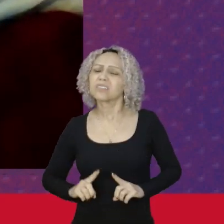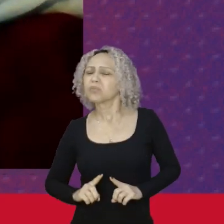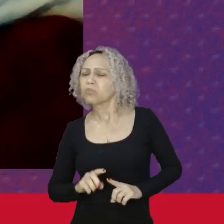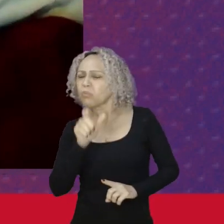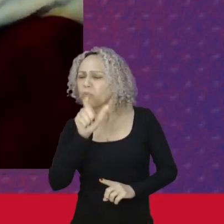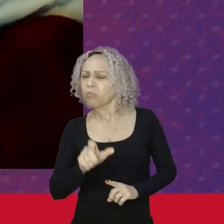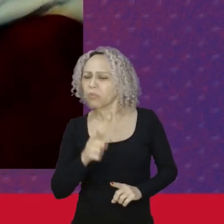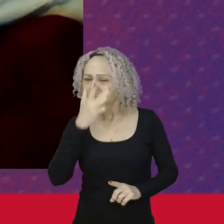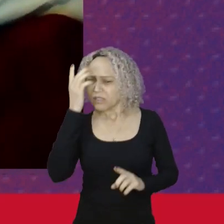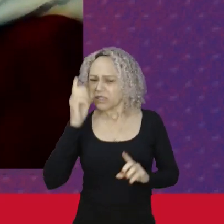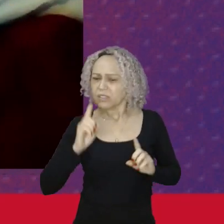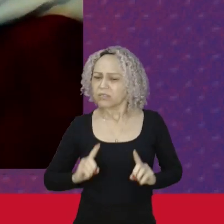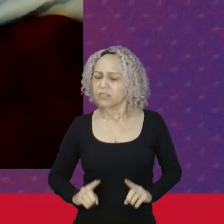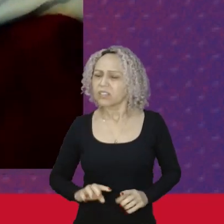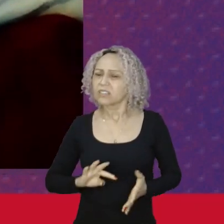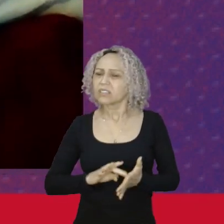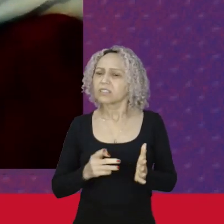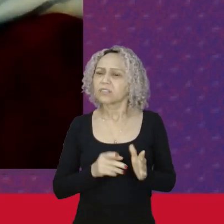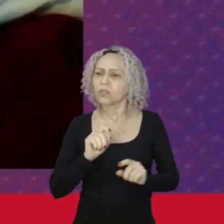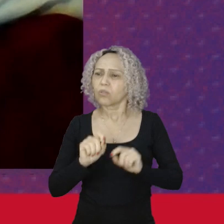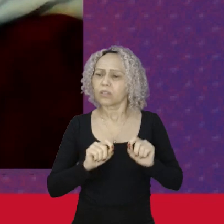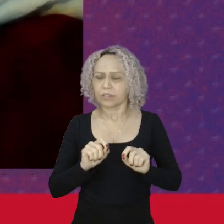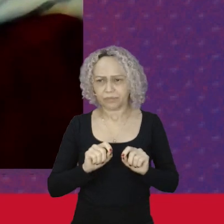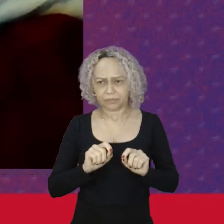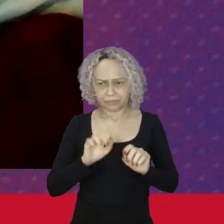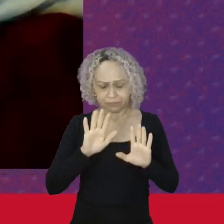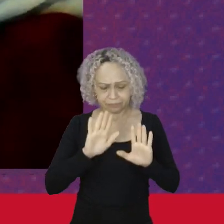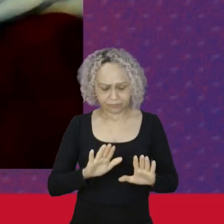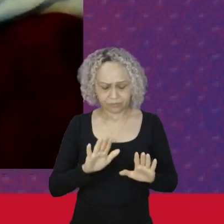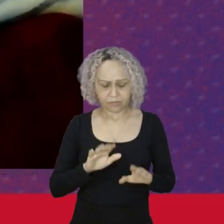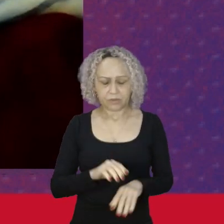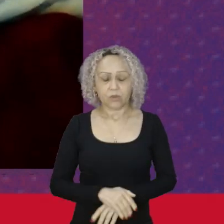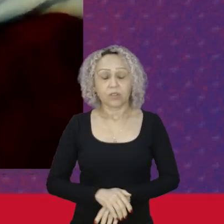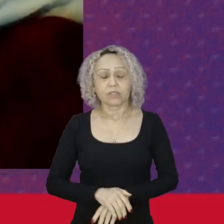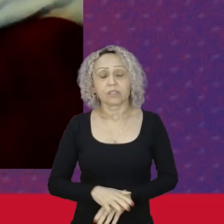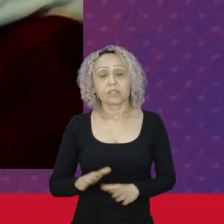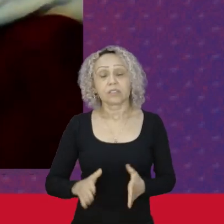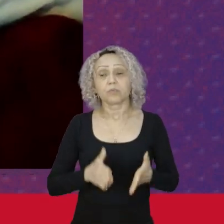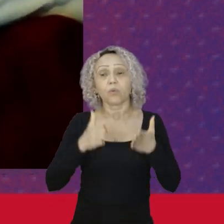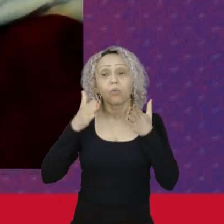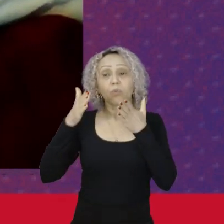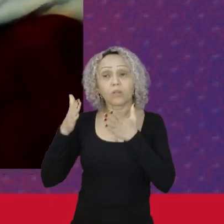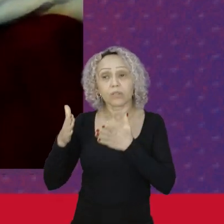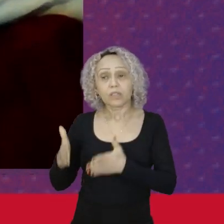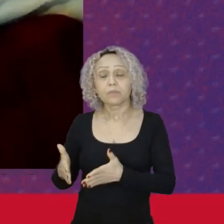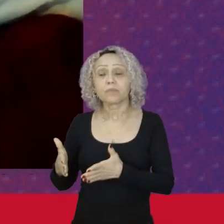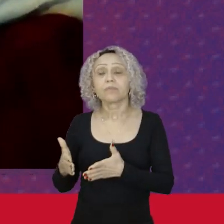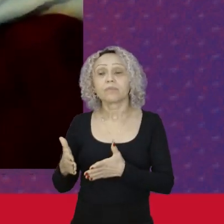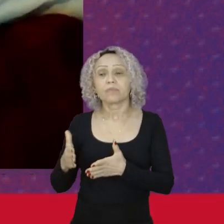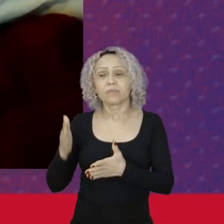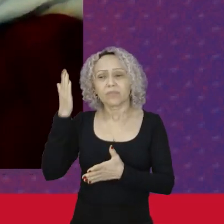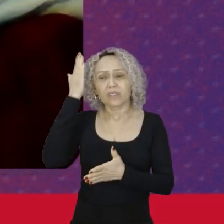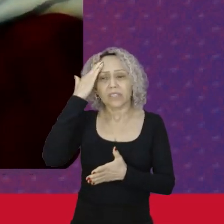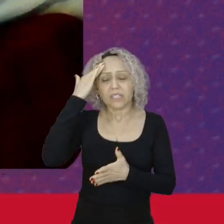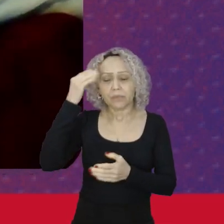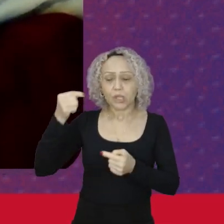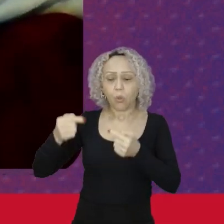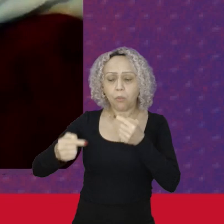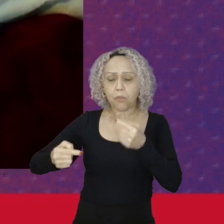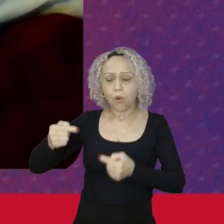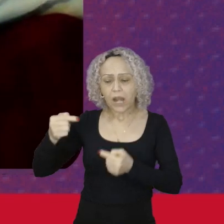deficiência. Depois, a gente tem uma concepção política que vai afirmar que, além